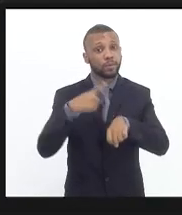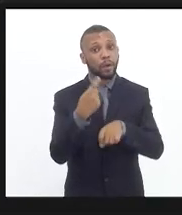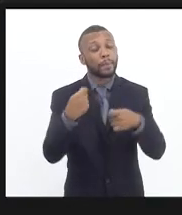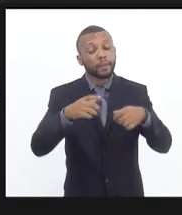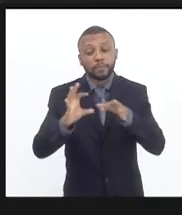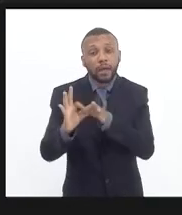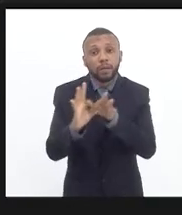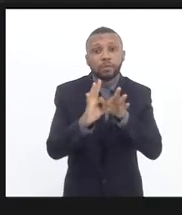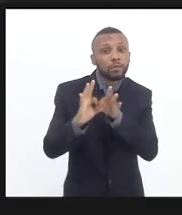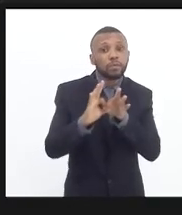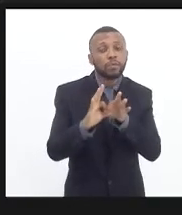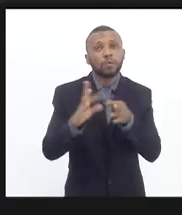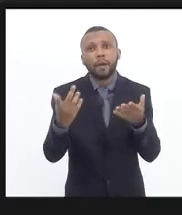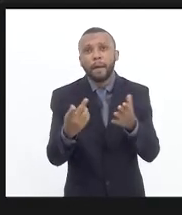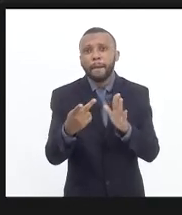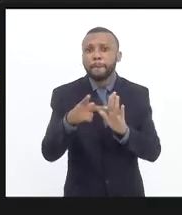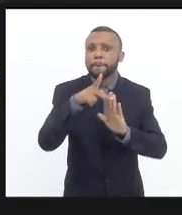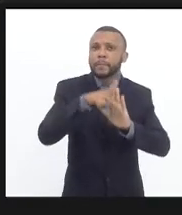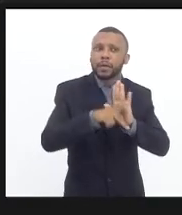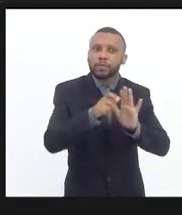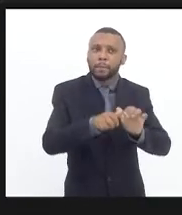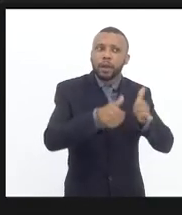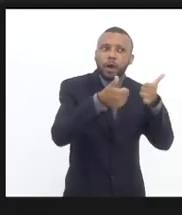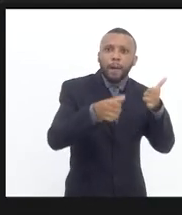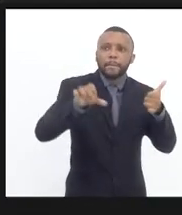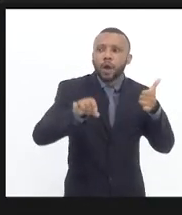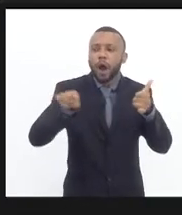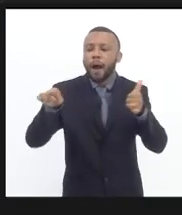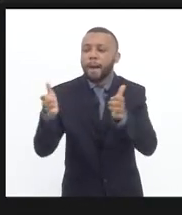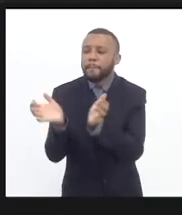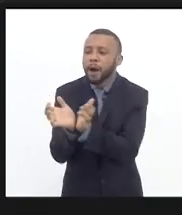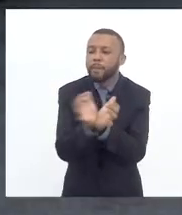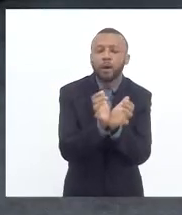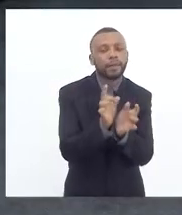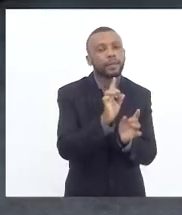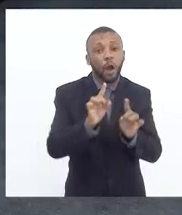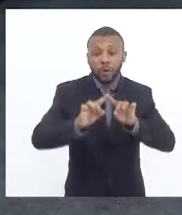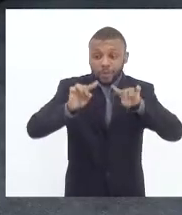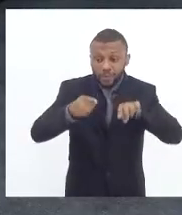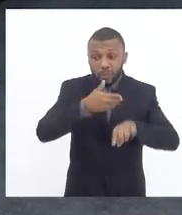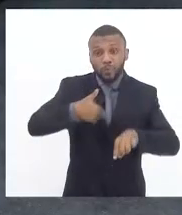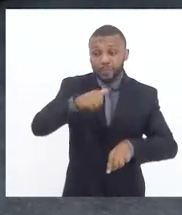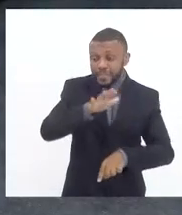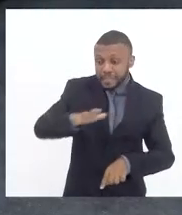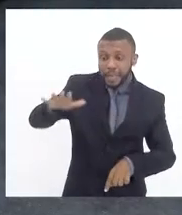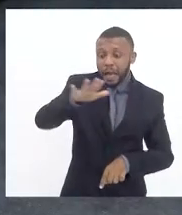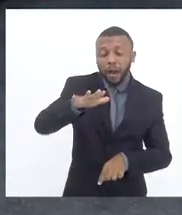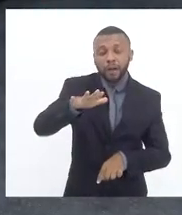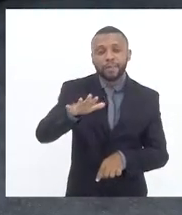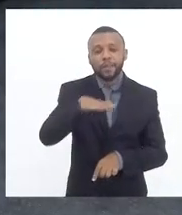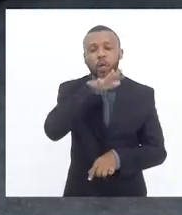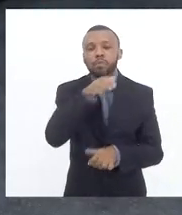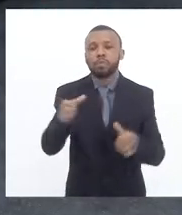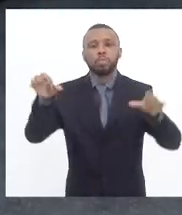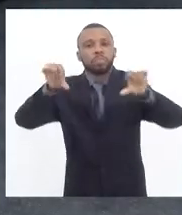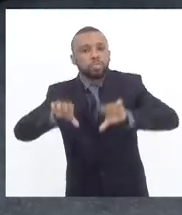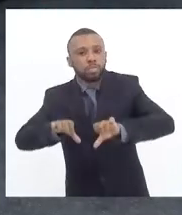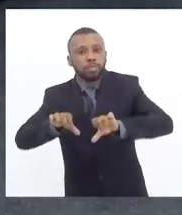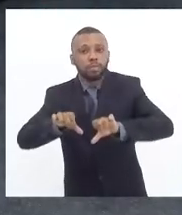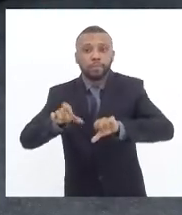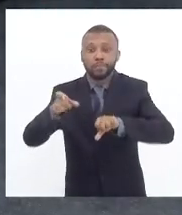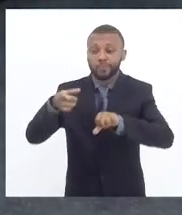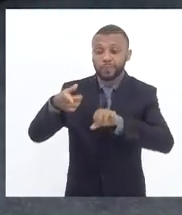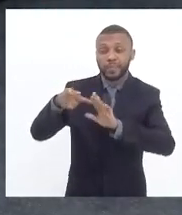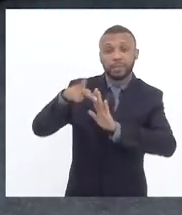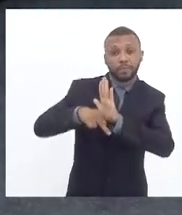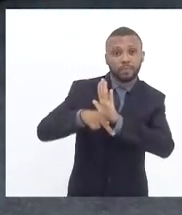não vai ter Plano Melhor ou pior para o outro categoria vai tá ruim para todo mundo todo mundo vai se dar mal nesse plano E